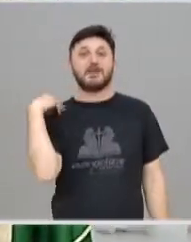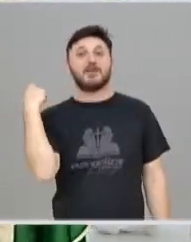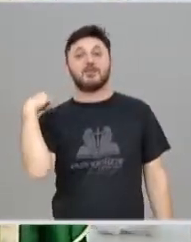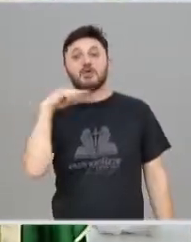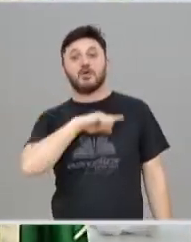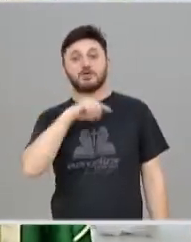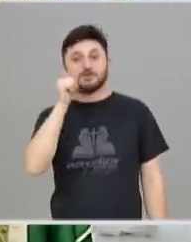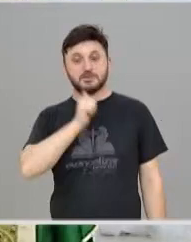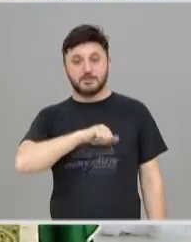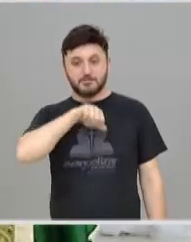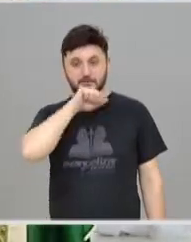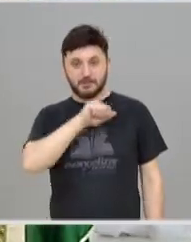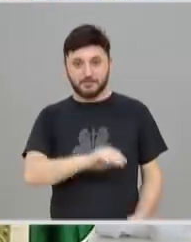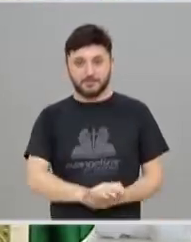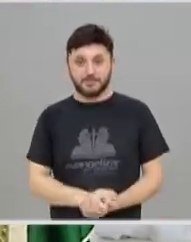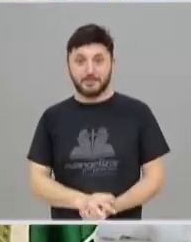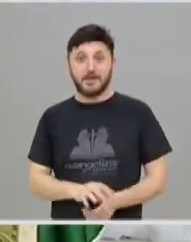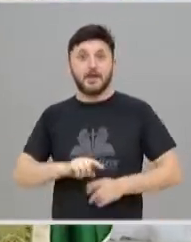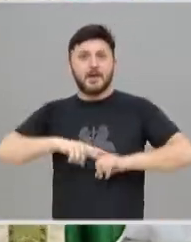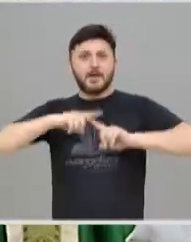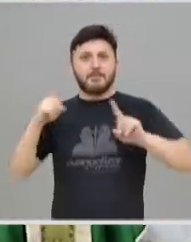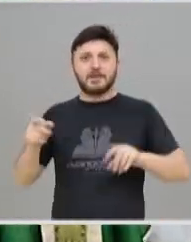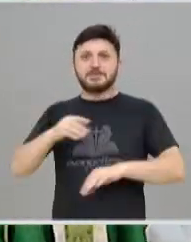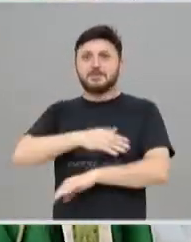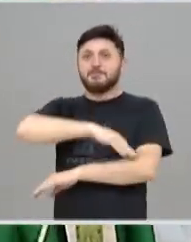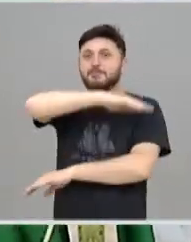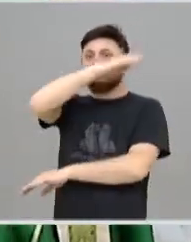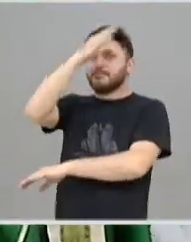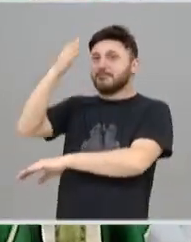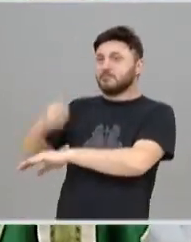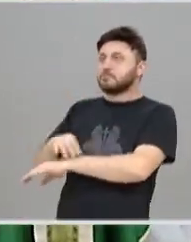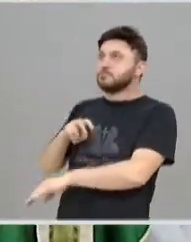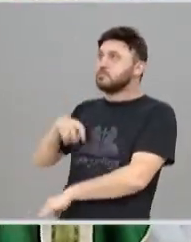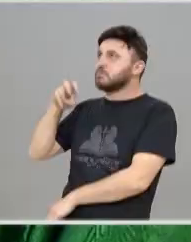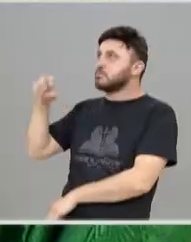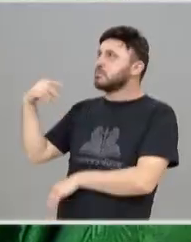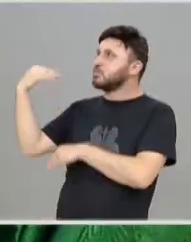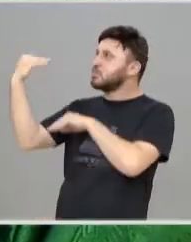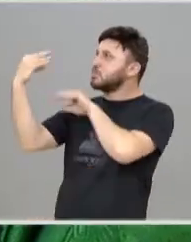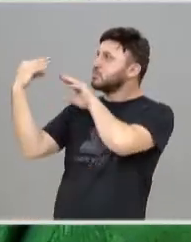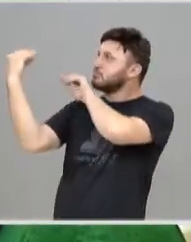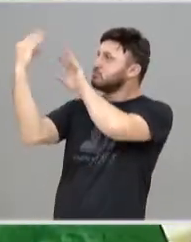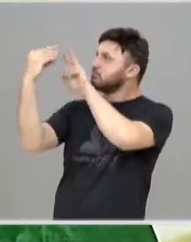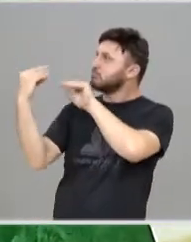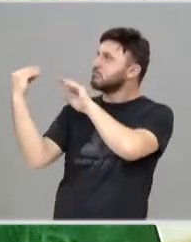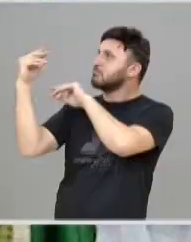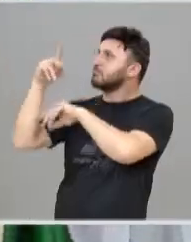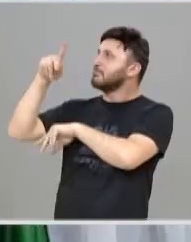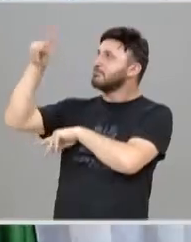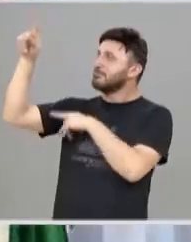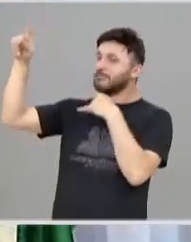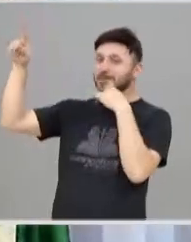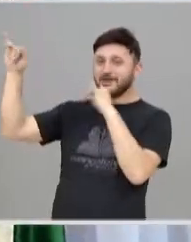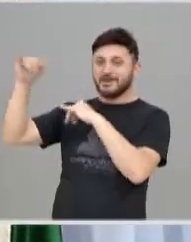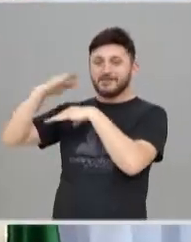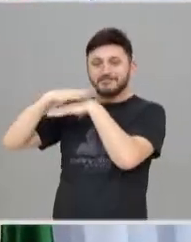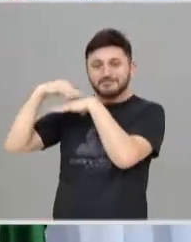a relação de Jesus com o Pai foi a fonte de tudo. Paizinho,